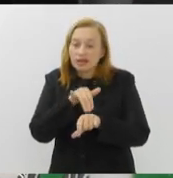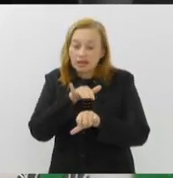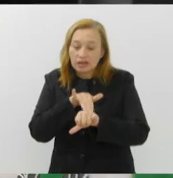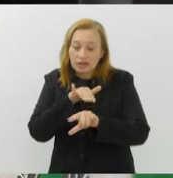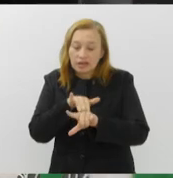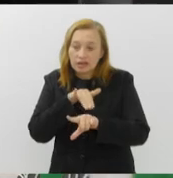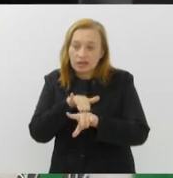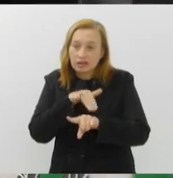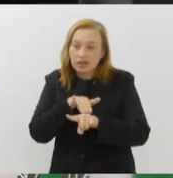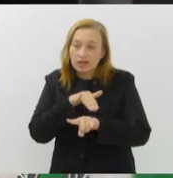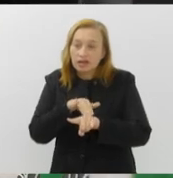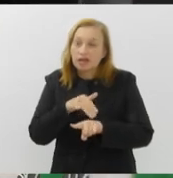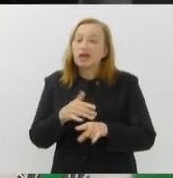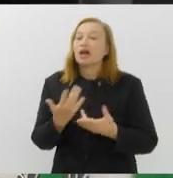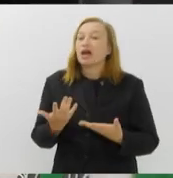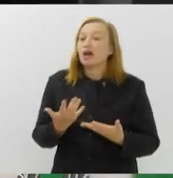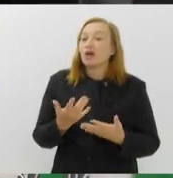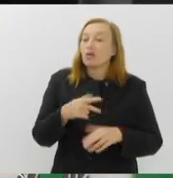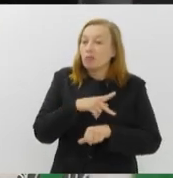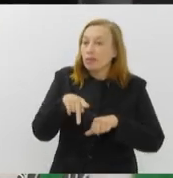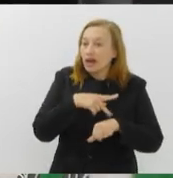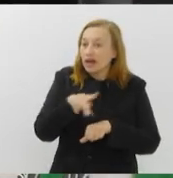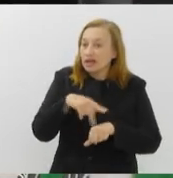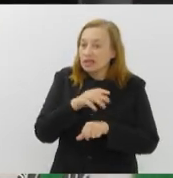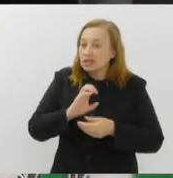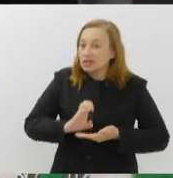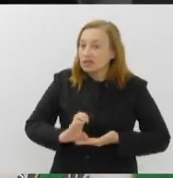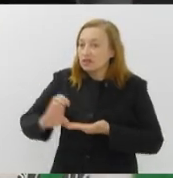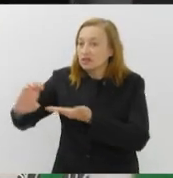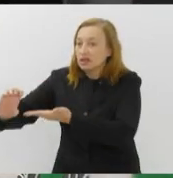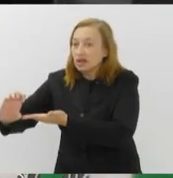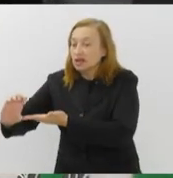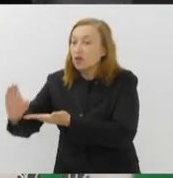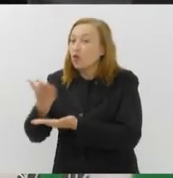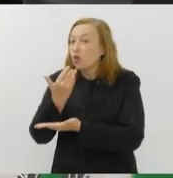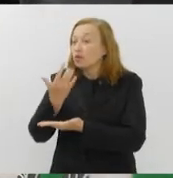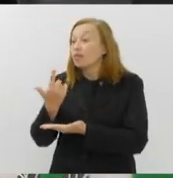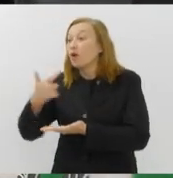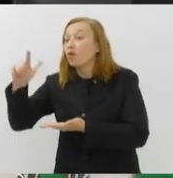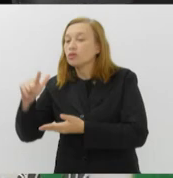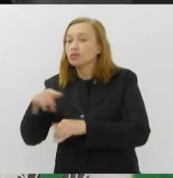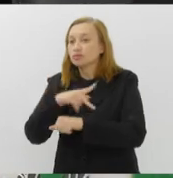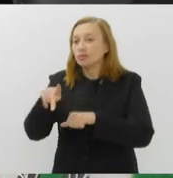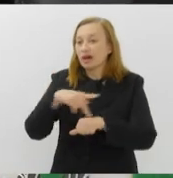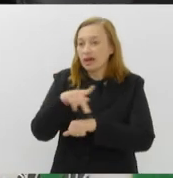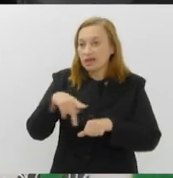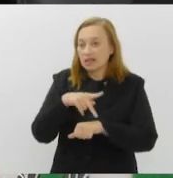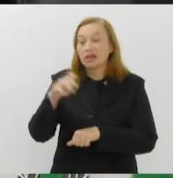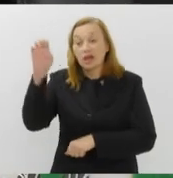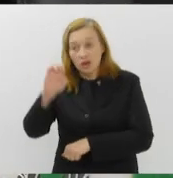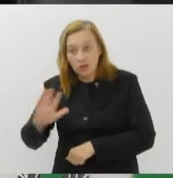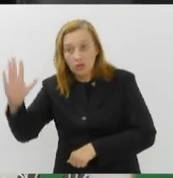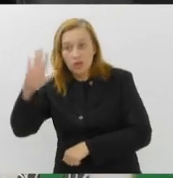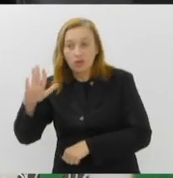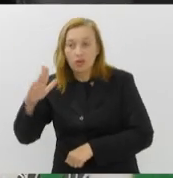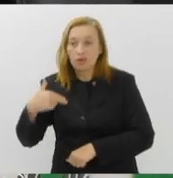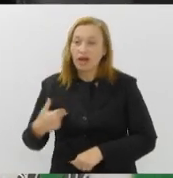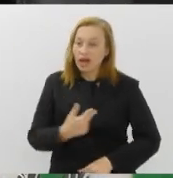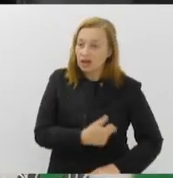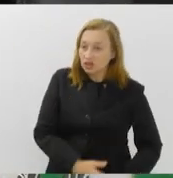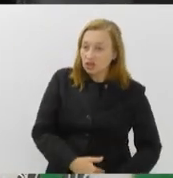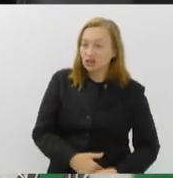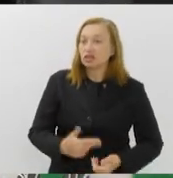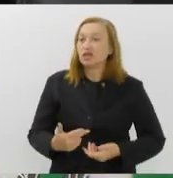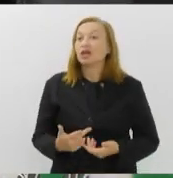países, como a Europa, como os próprios Estados Unidos, como a China, E como não está alimentando o seu próprio país?